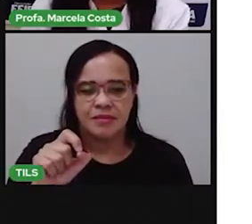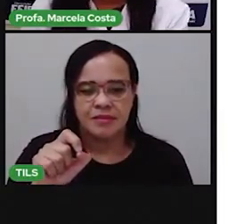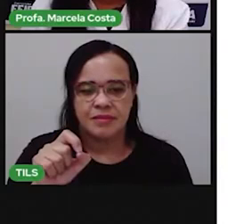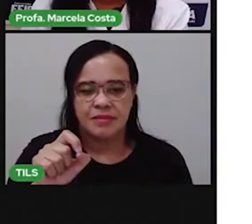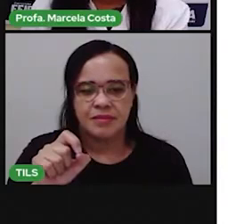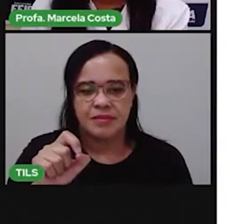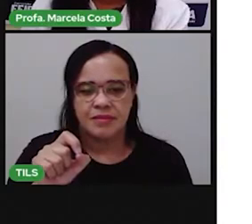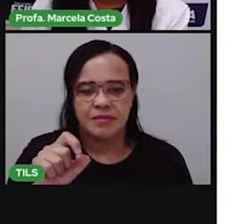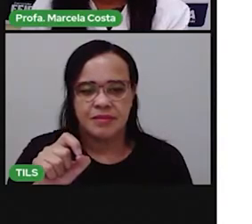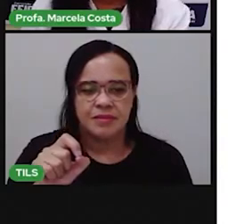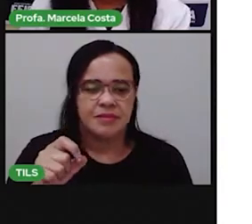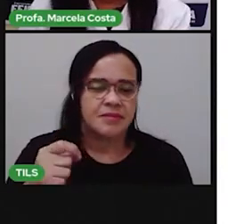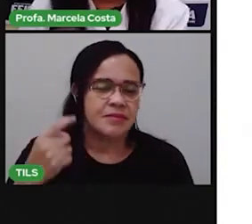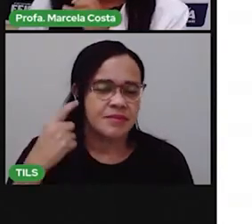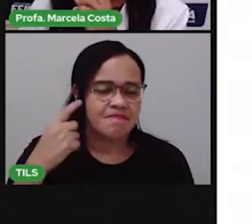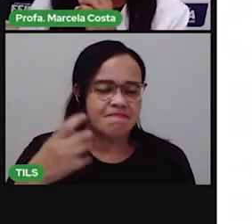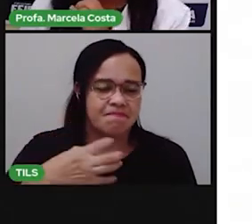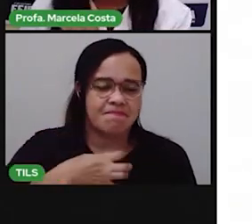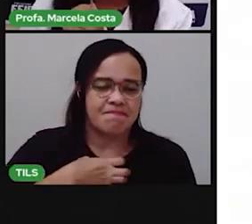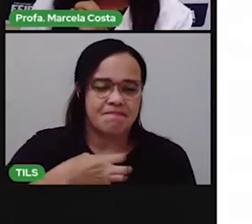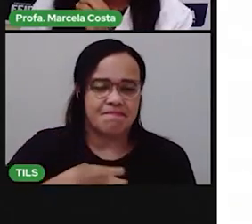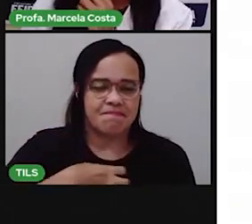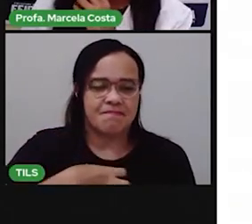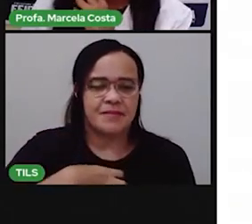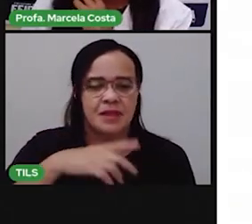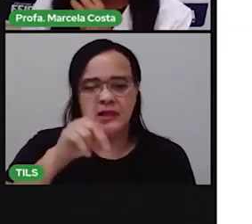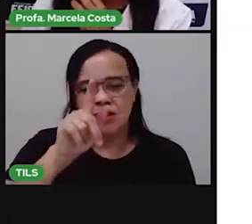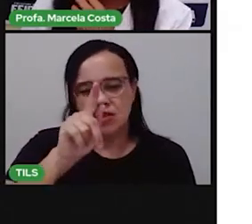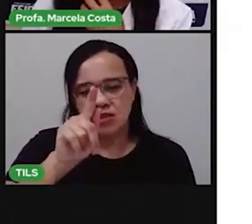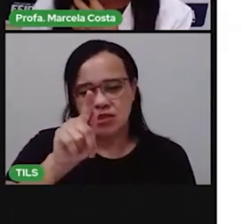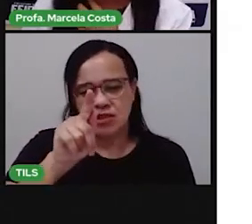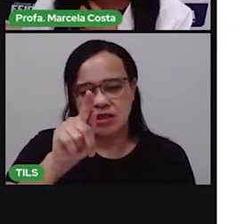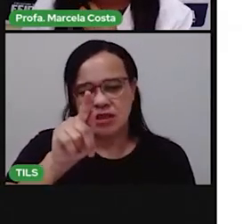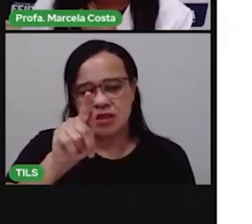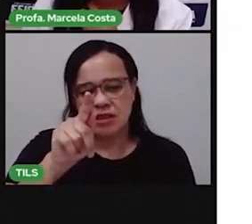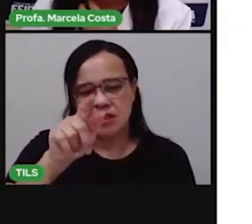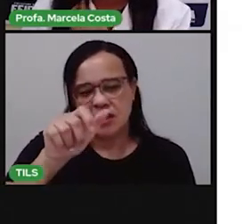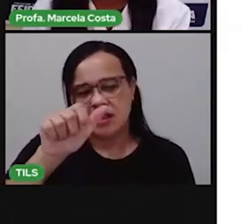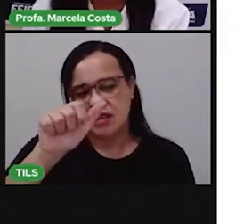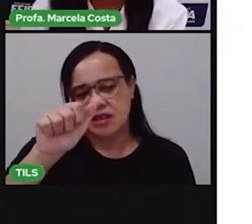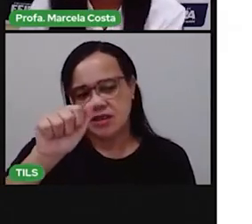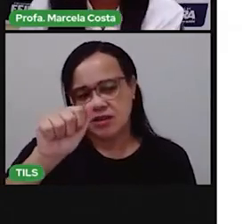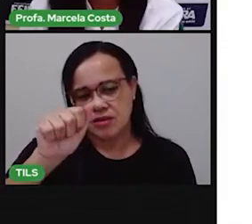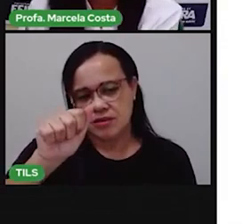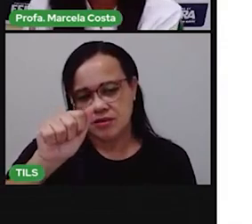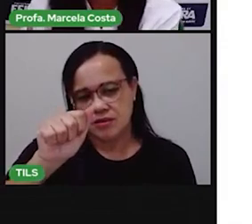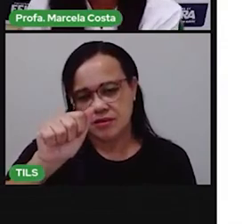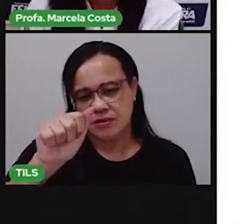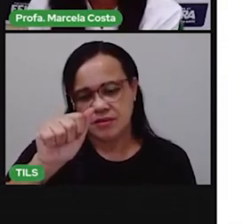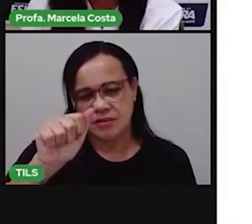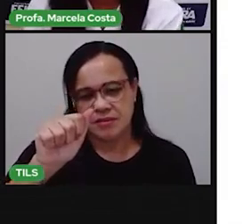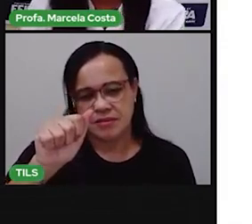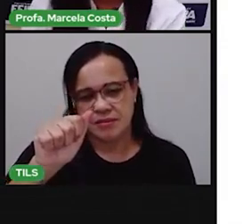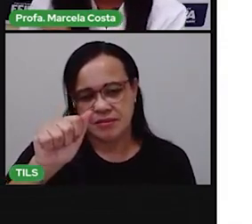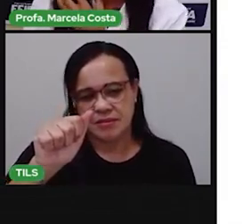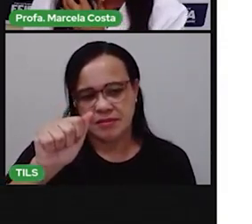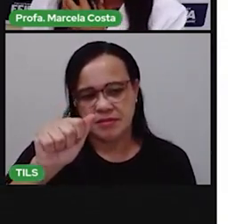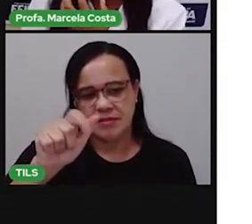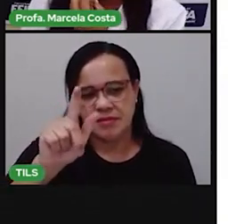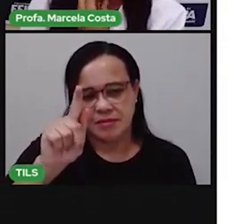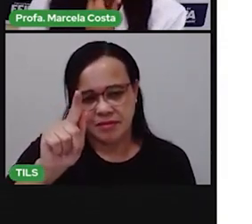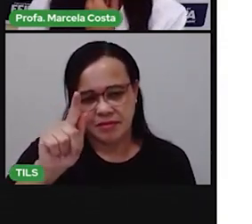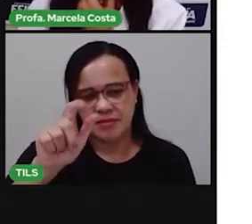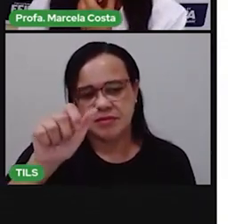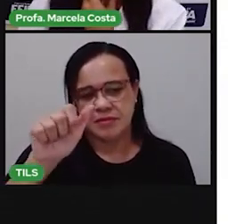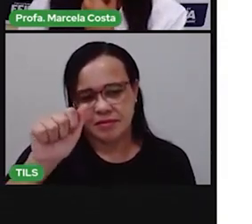Tá escutando o som do A, né? O G, o G, né? O G que tem o som do G. E